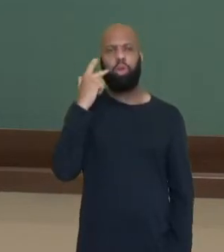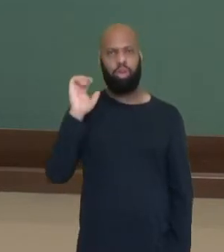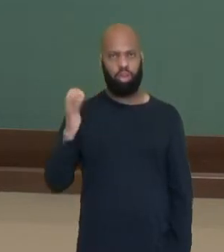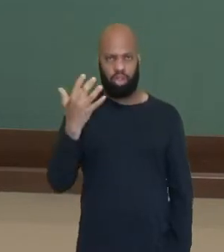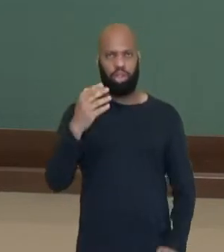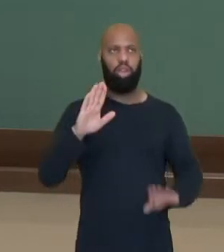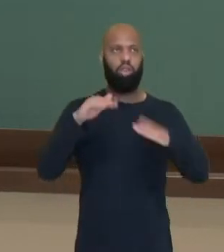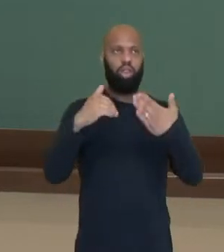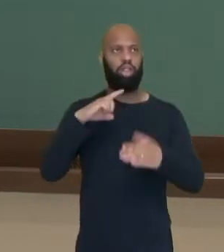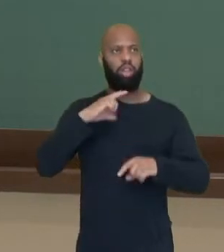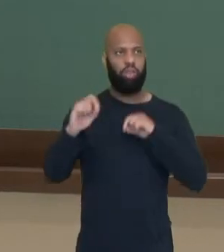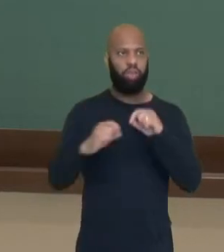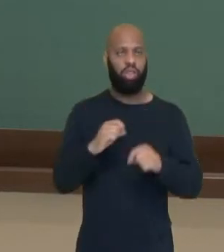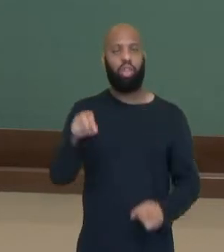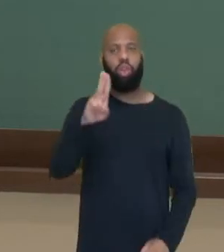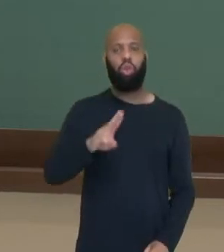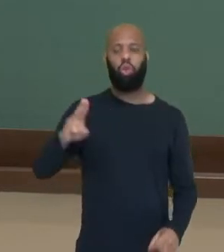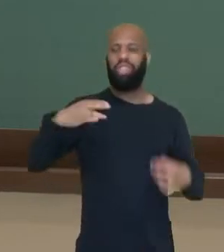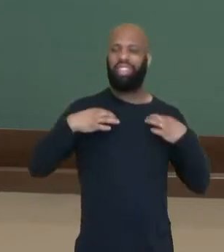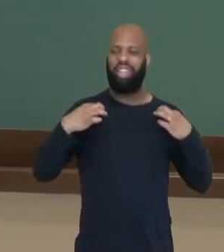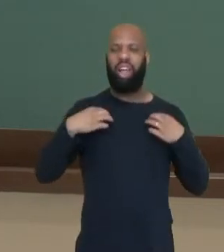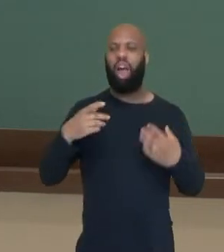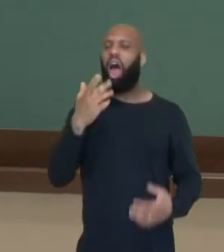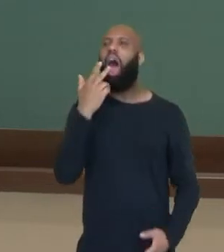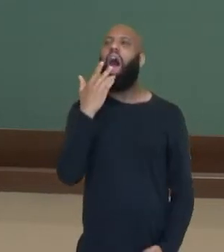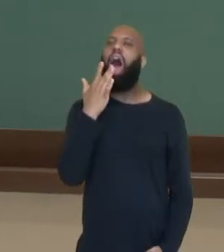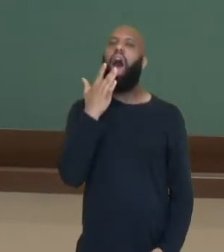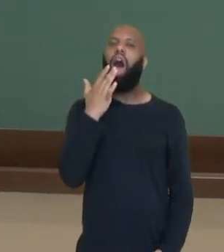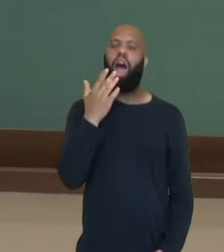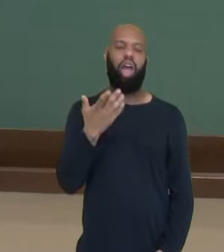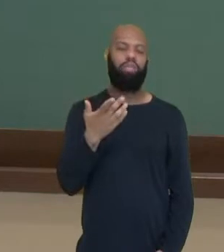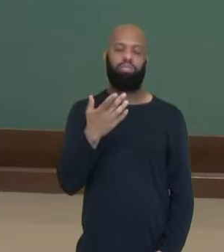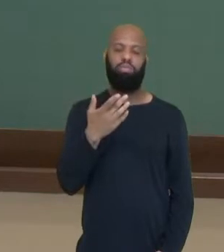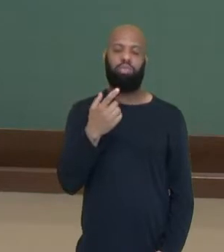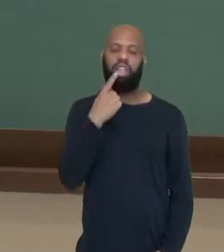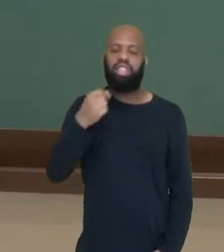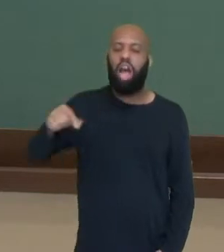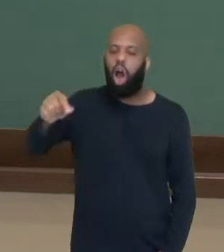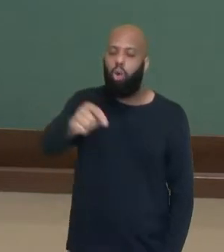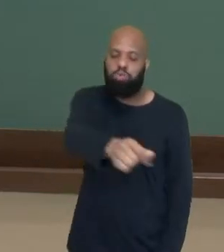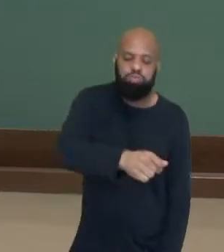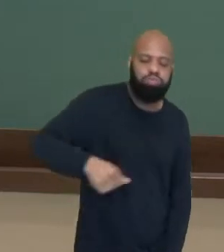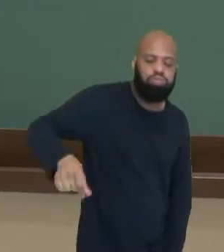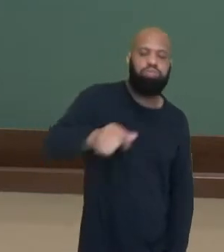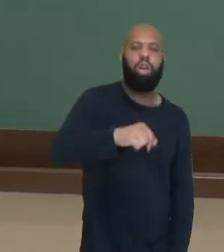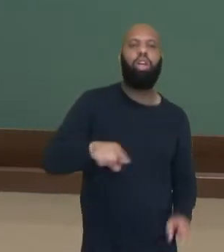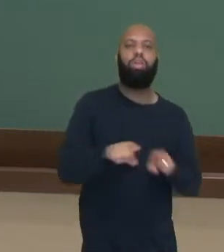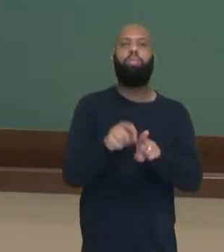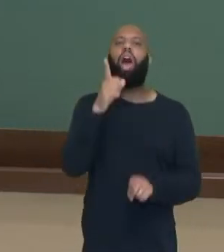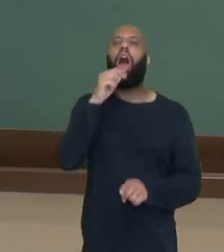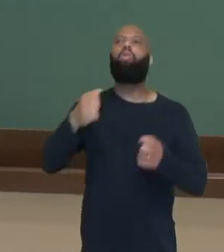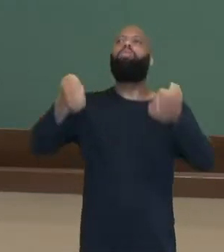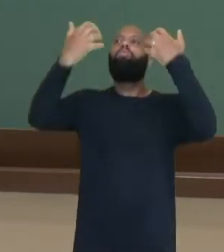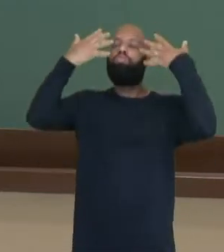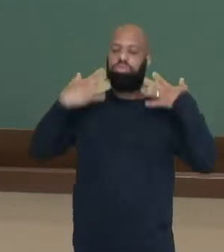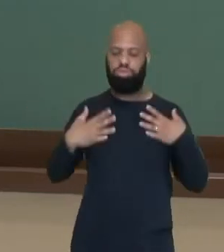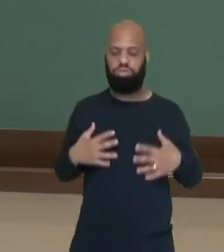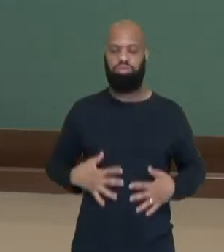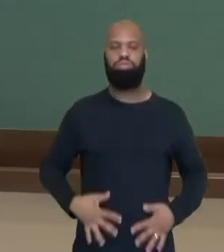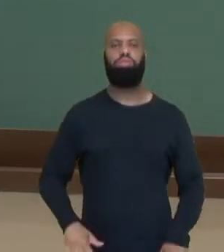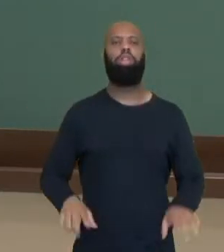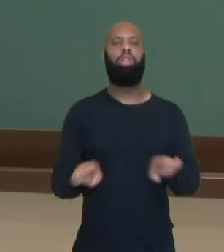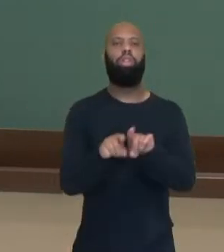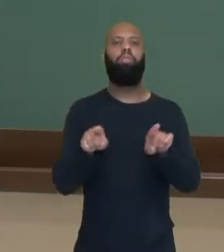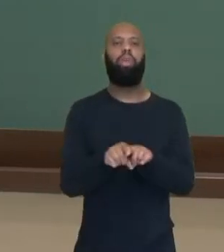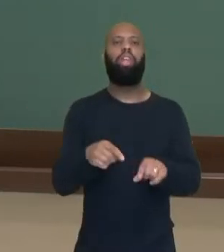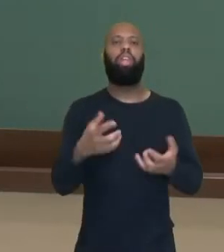lutadores molham-se com água e jogam sal na arena para purificar o ambiente e protegerem-se de lesões.